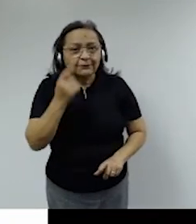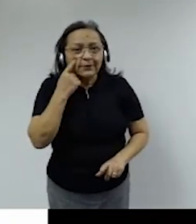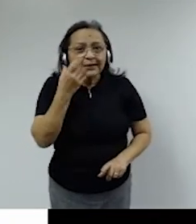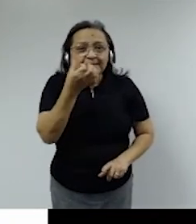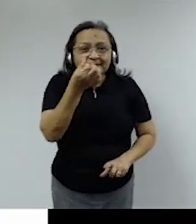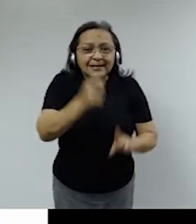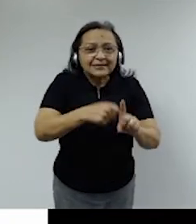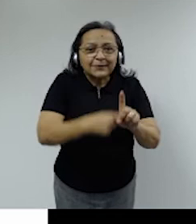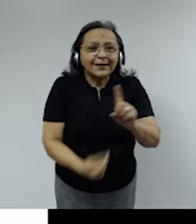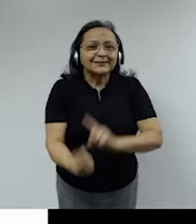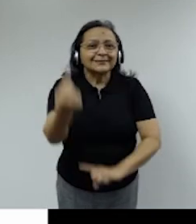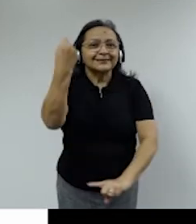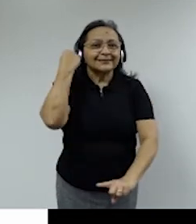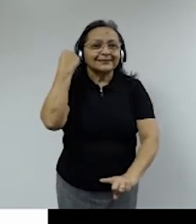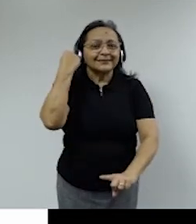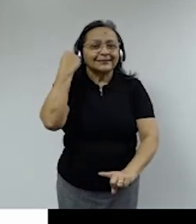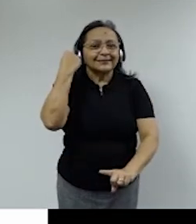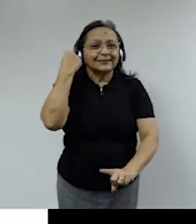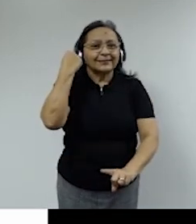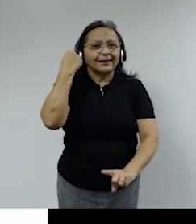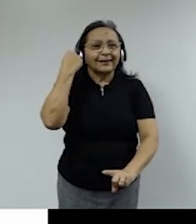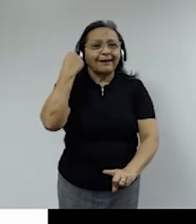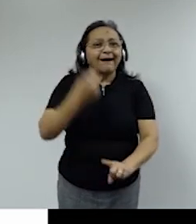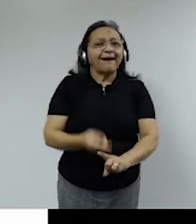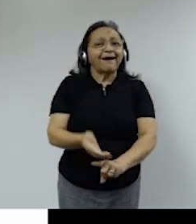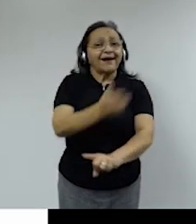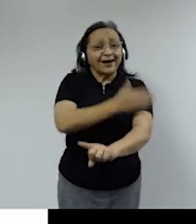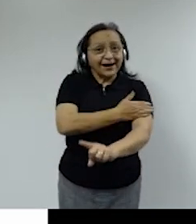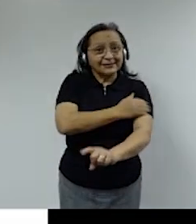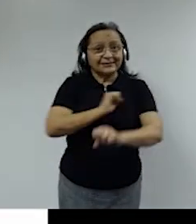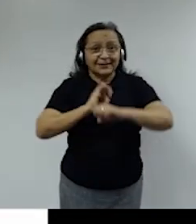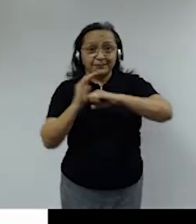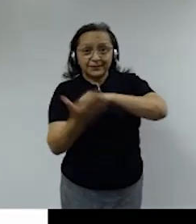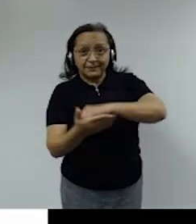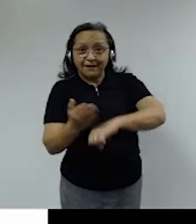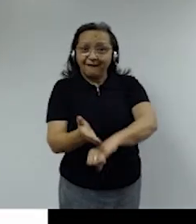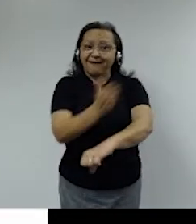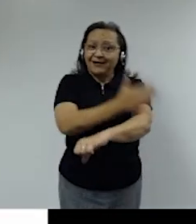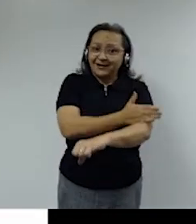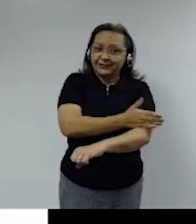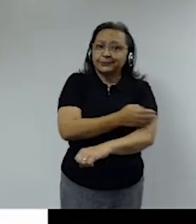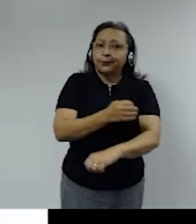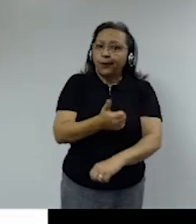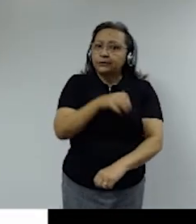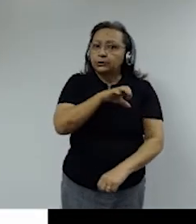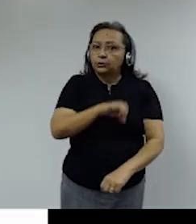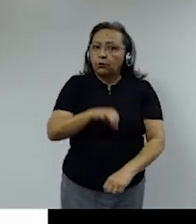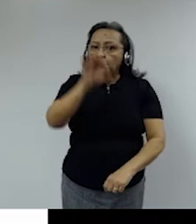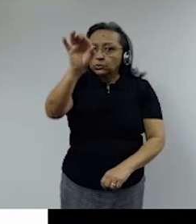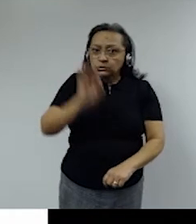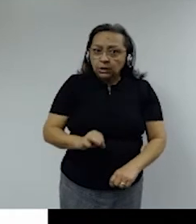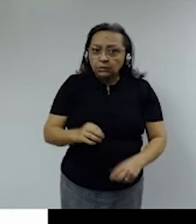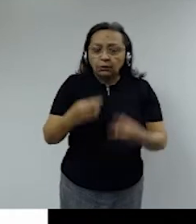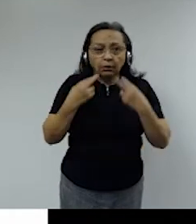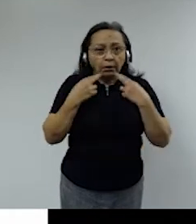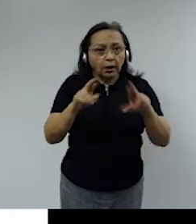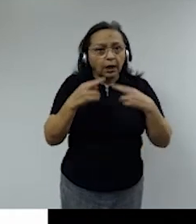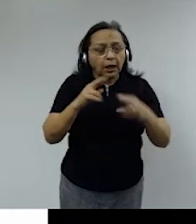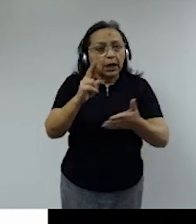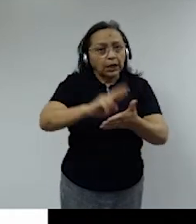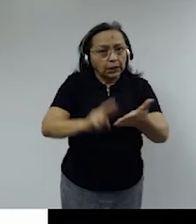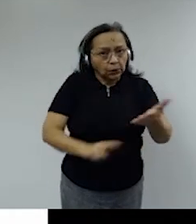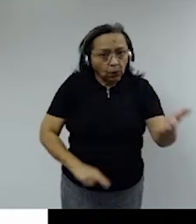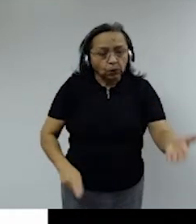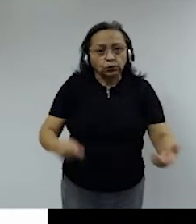meses anteriores ao início da pandemia, a gente tinha quase 9%, né, de relatos de tortura e maus-tratos, foi